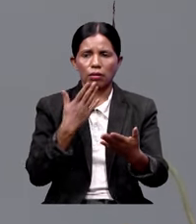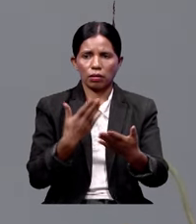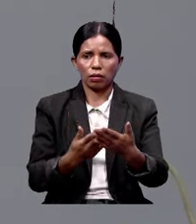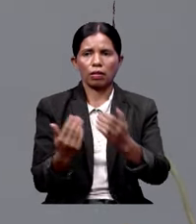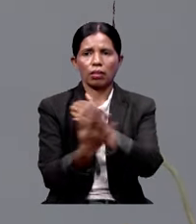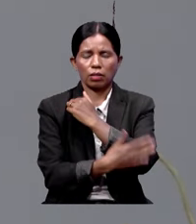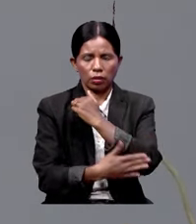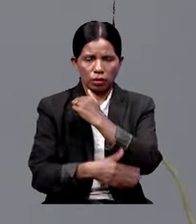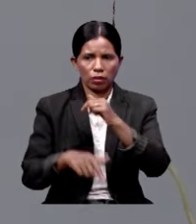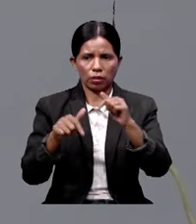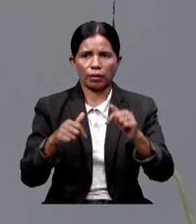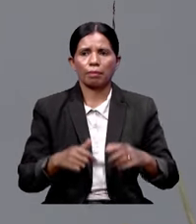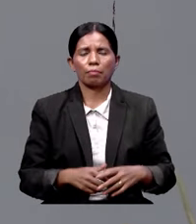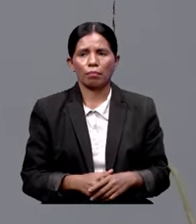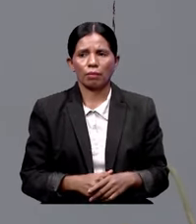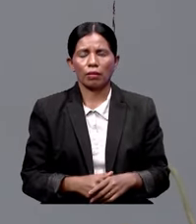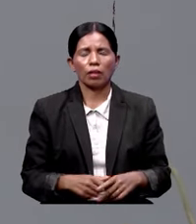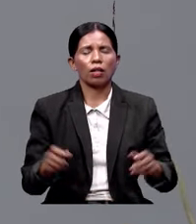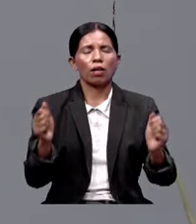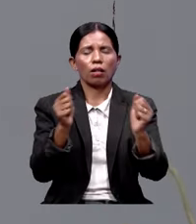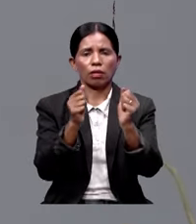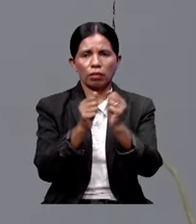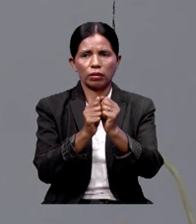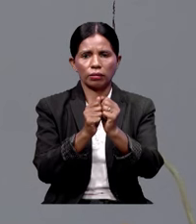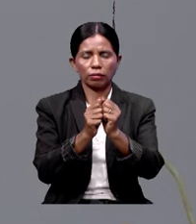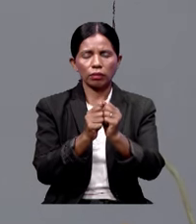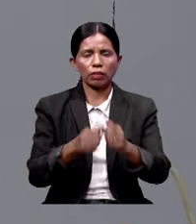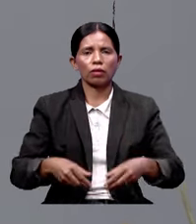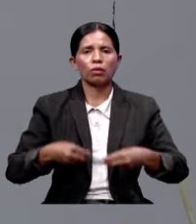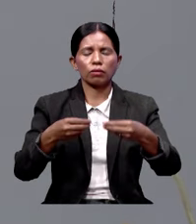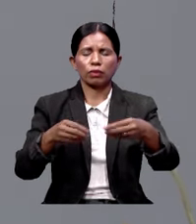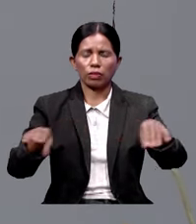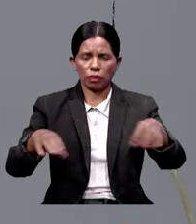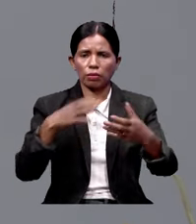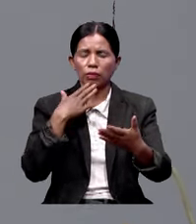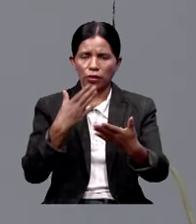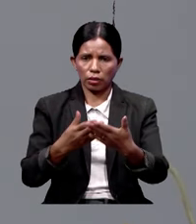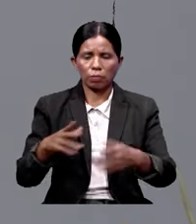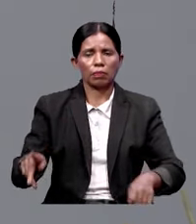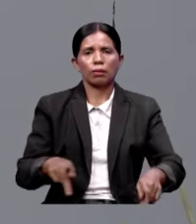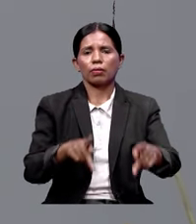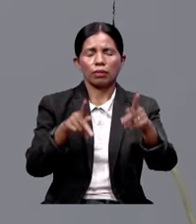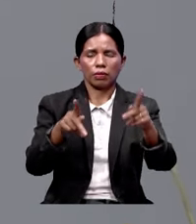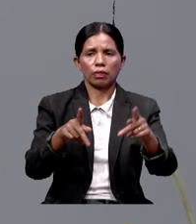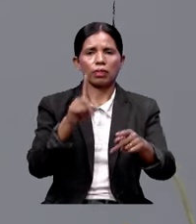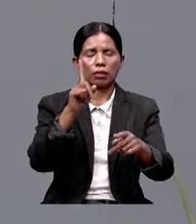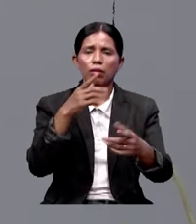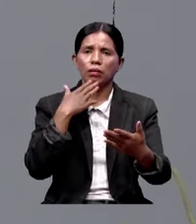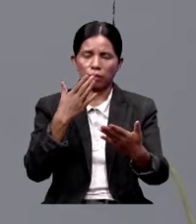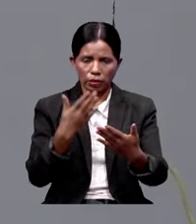país garantoma. O estabelece prestação de serviço público e de